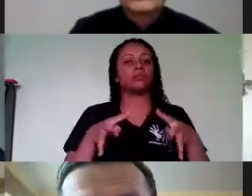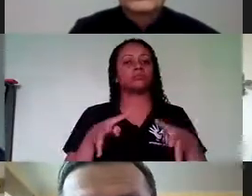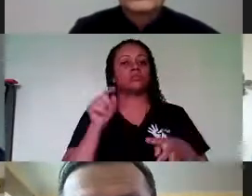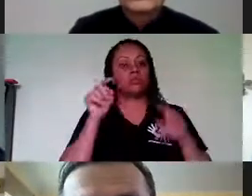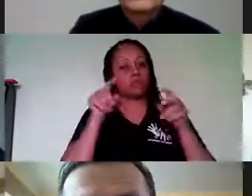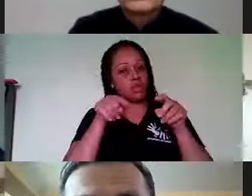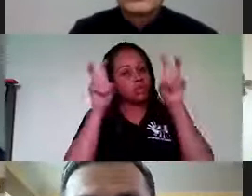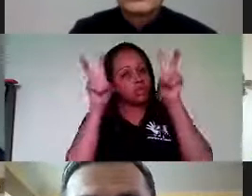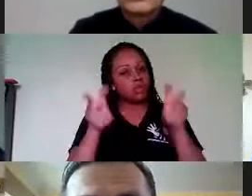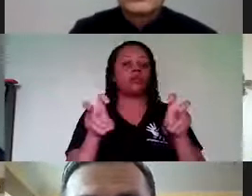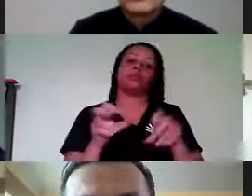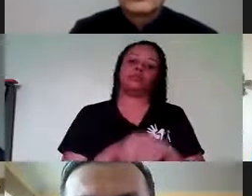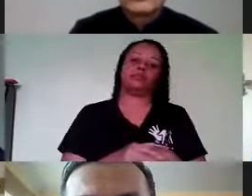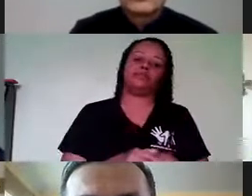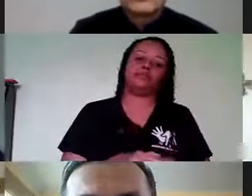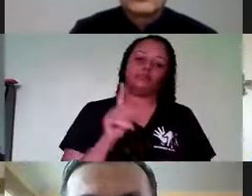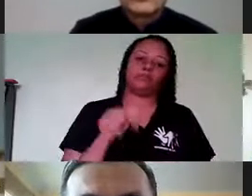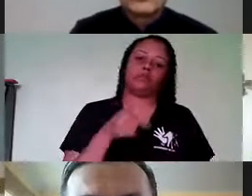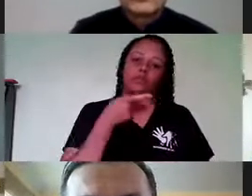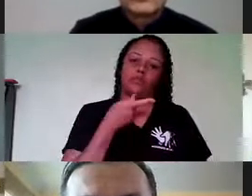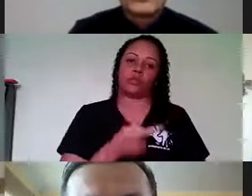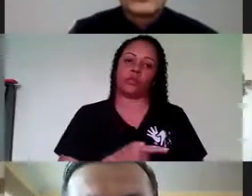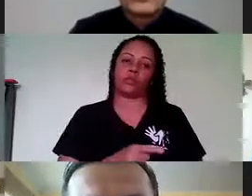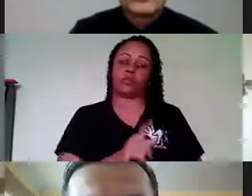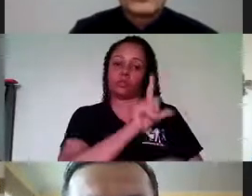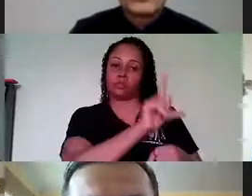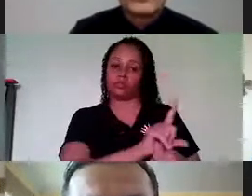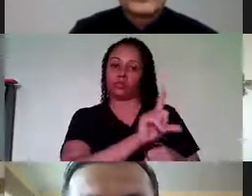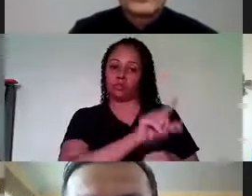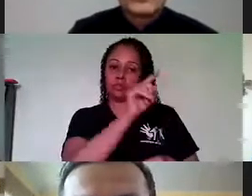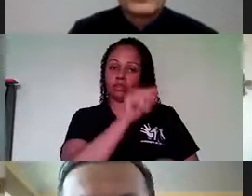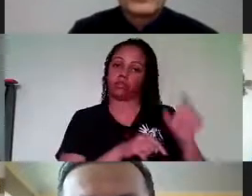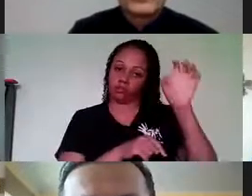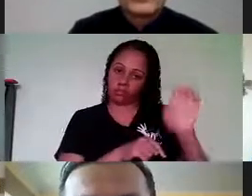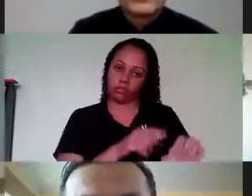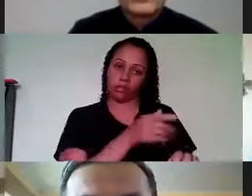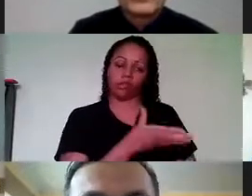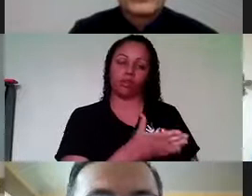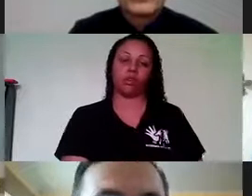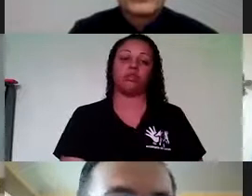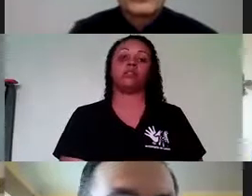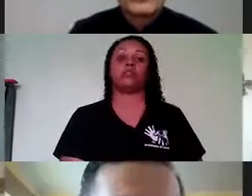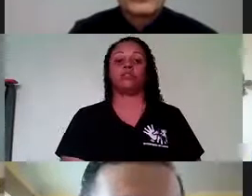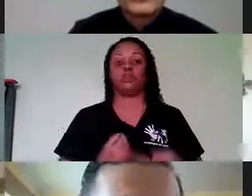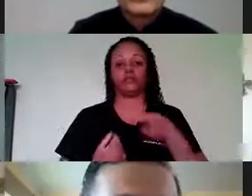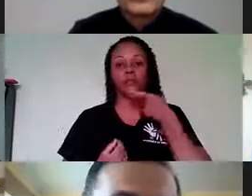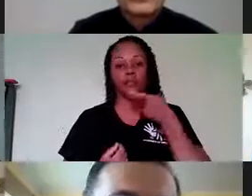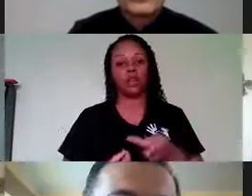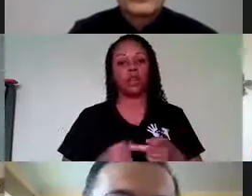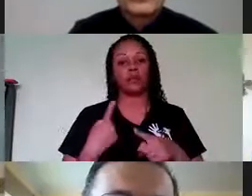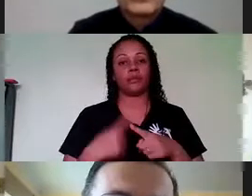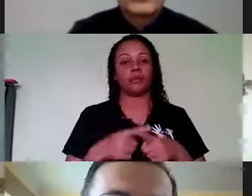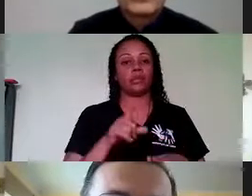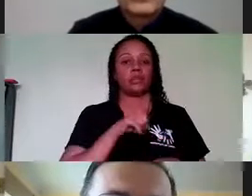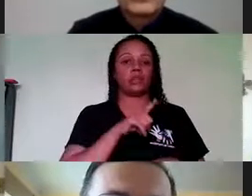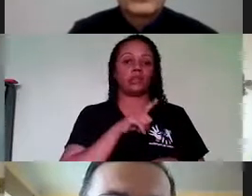que eu falei para esse líder sindical foi assim, né, que determinados setores da sociedade,